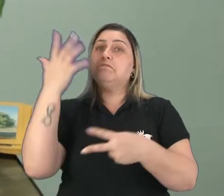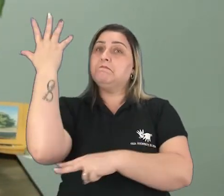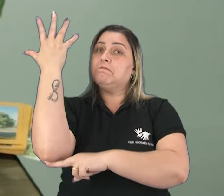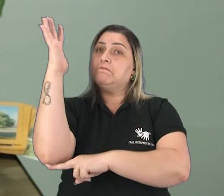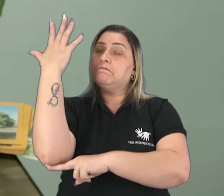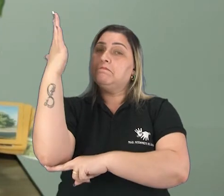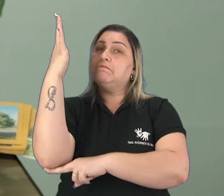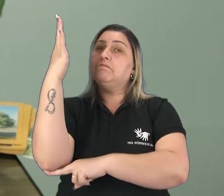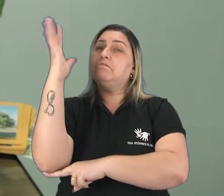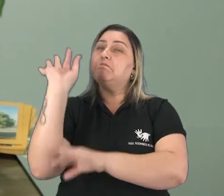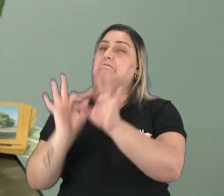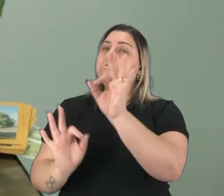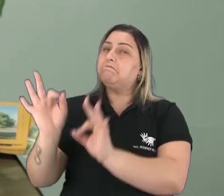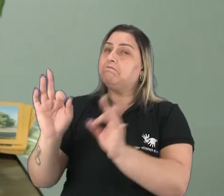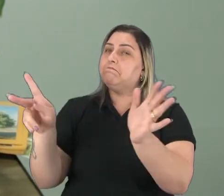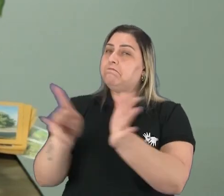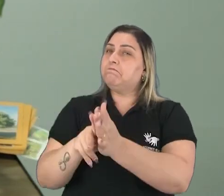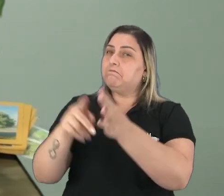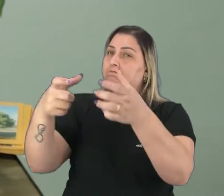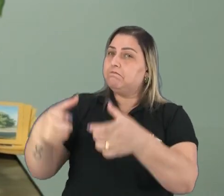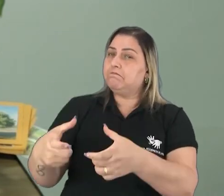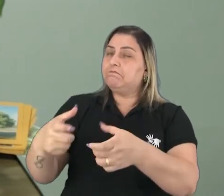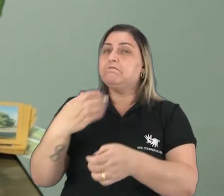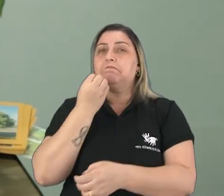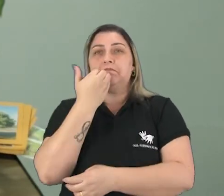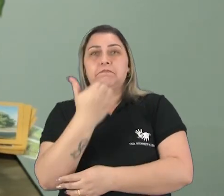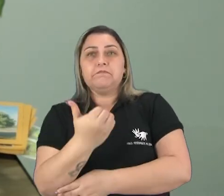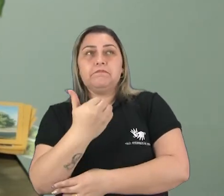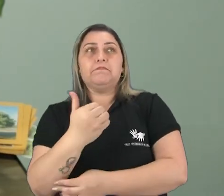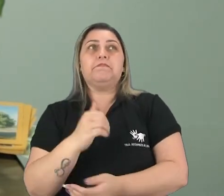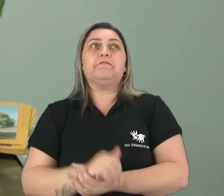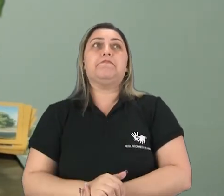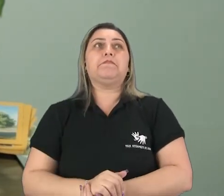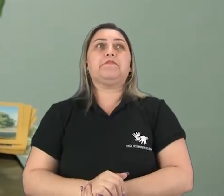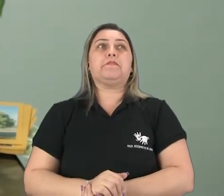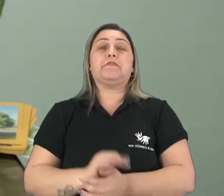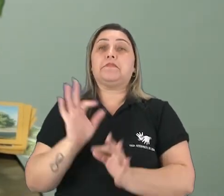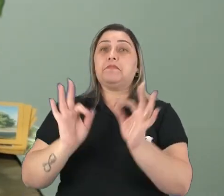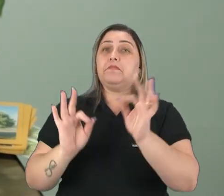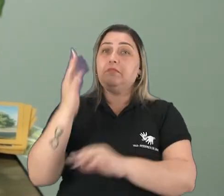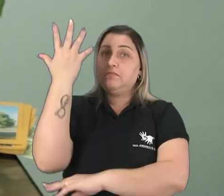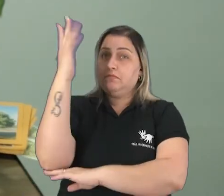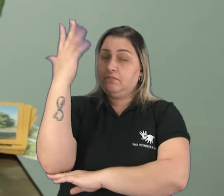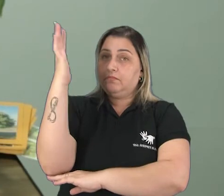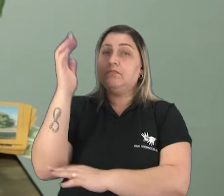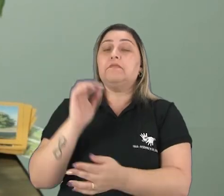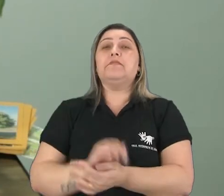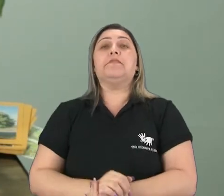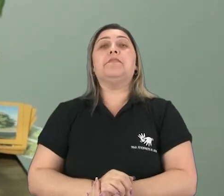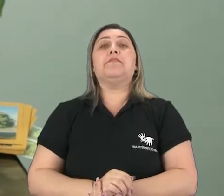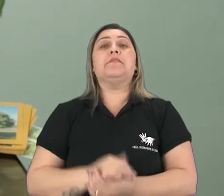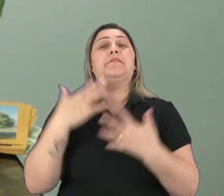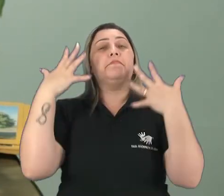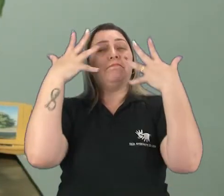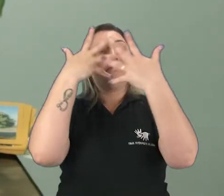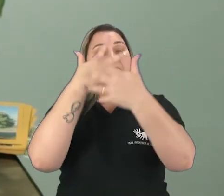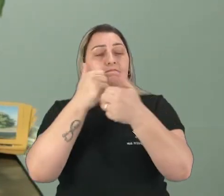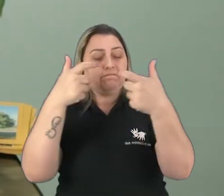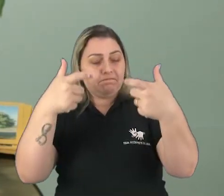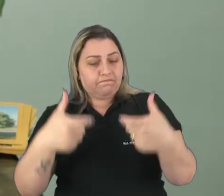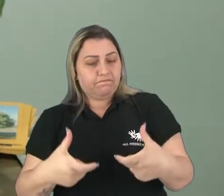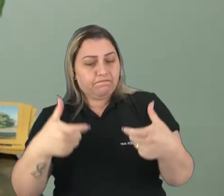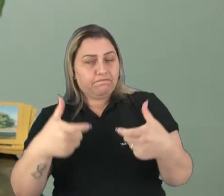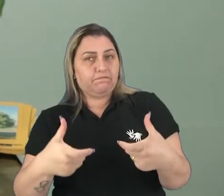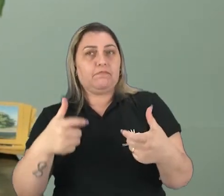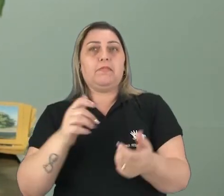plantas ornamentais. Muito bem. As plantas ornamentais são aquelas que servem para embelezar, para